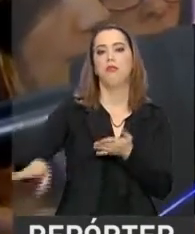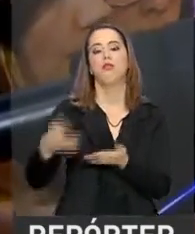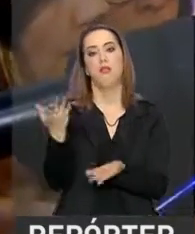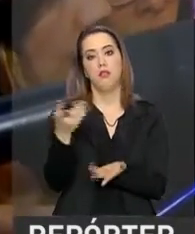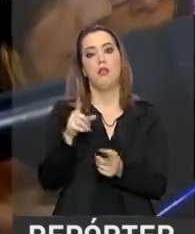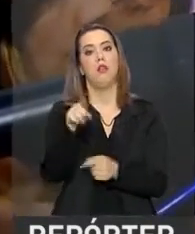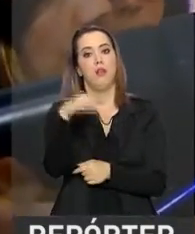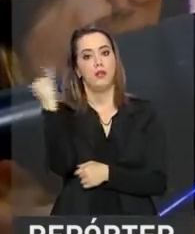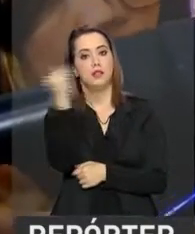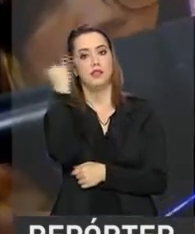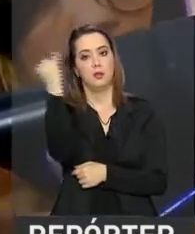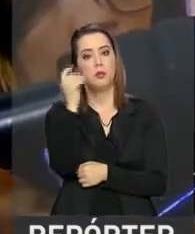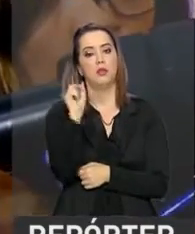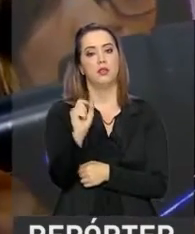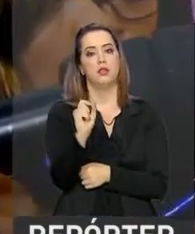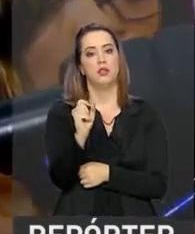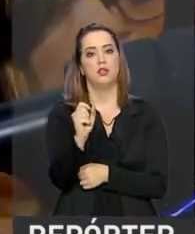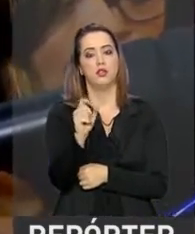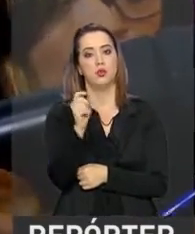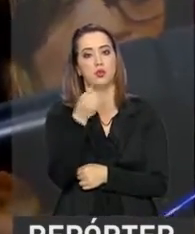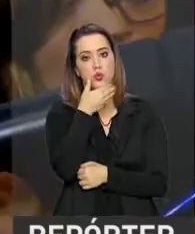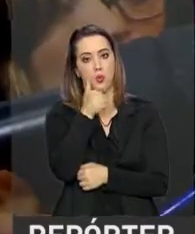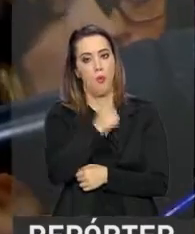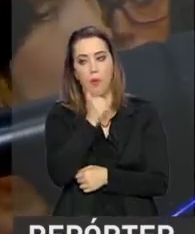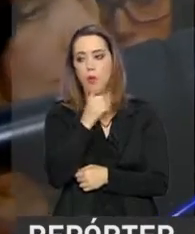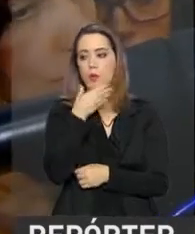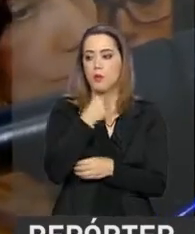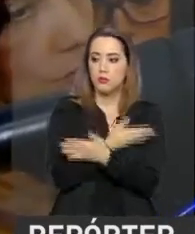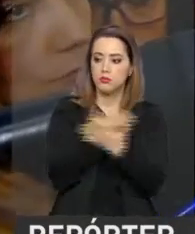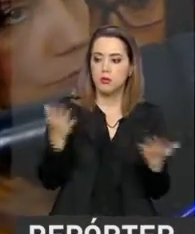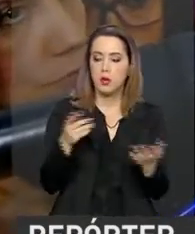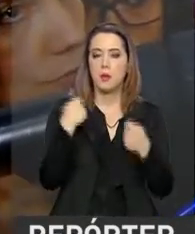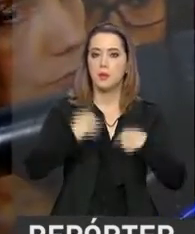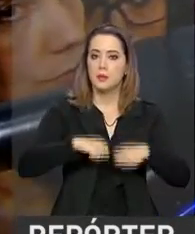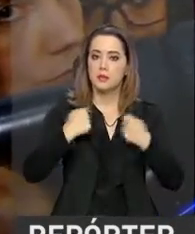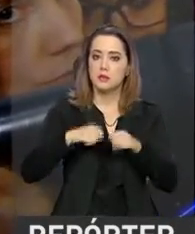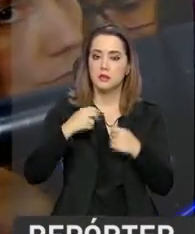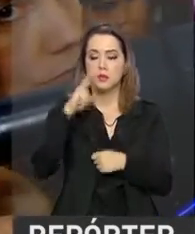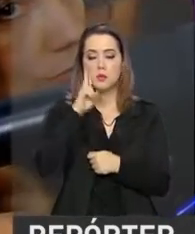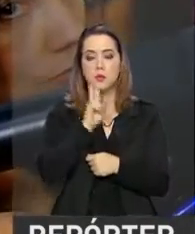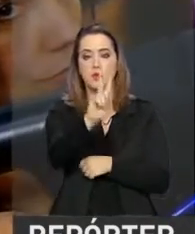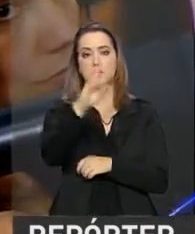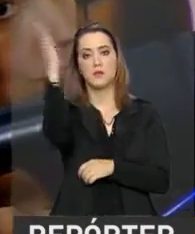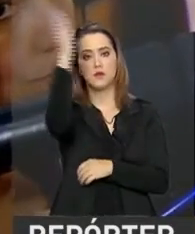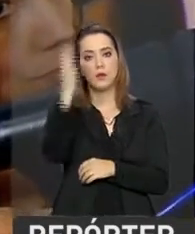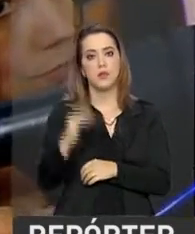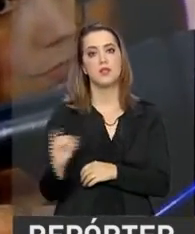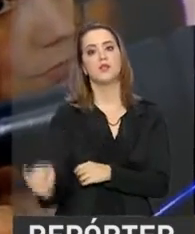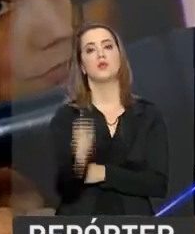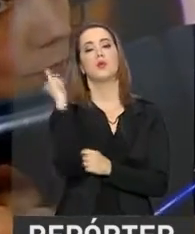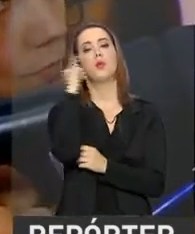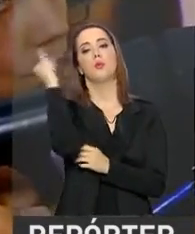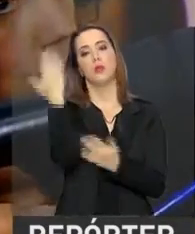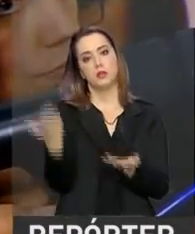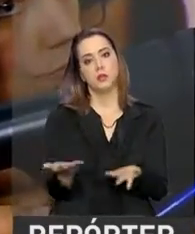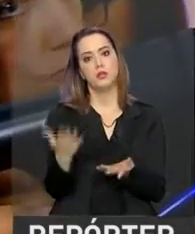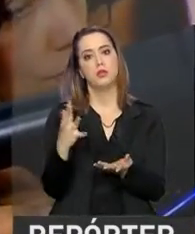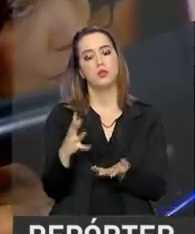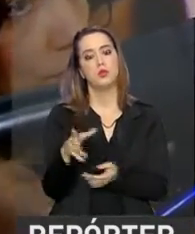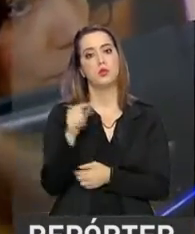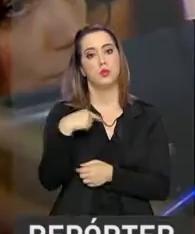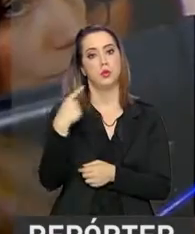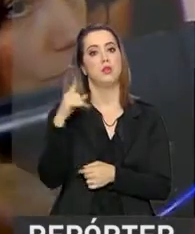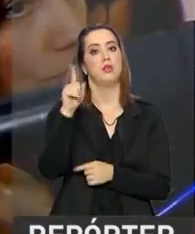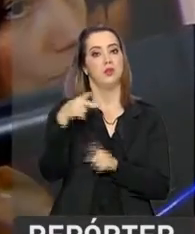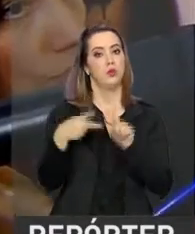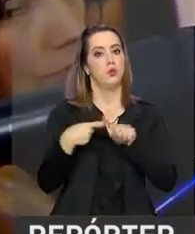José. Nós temos que fazer com que o Brasil seja viável a longo prazo. Nós temos duas coisas que são absolutamente indispensáveis